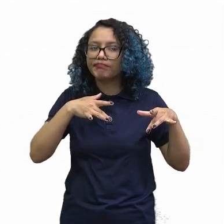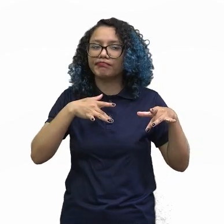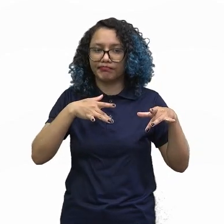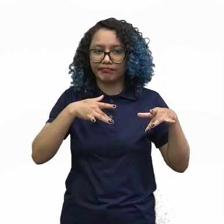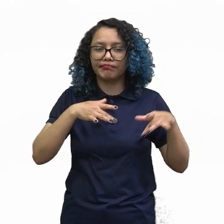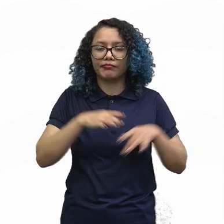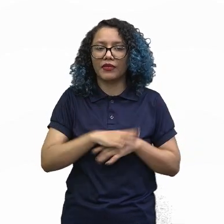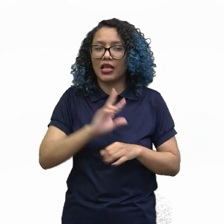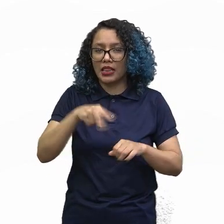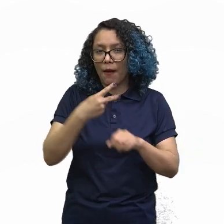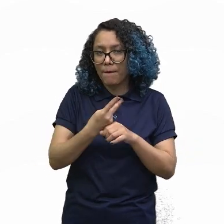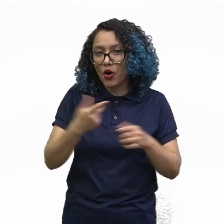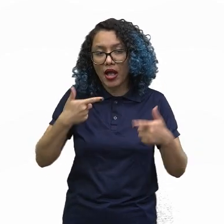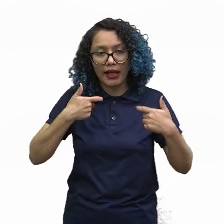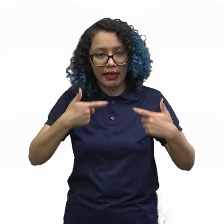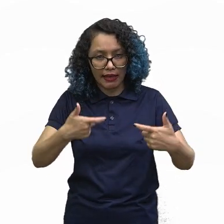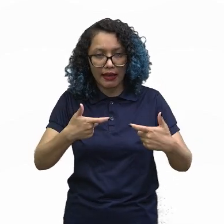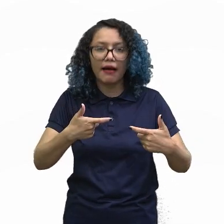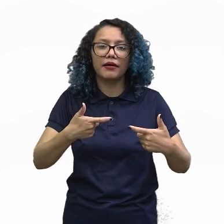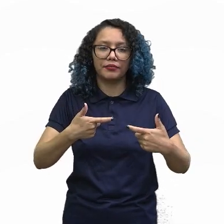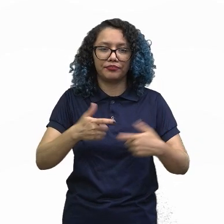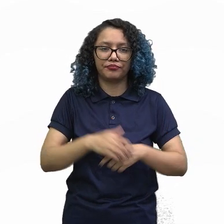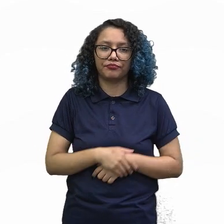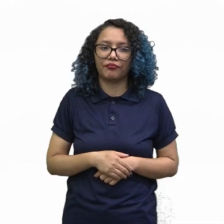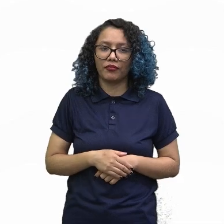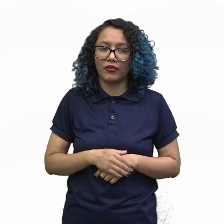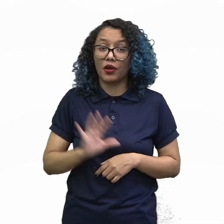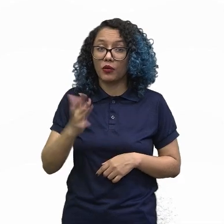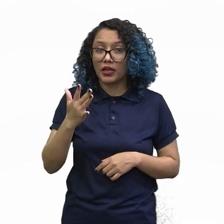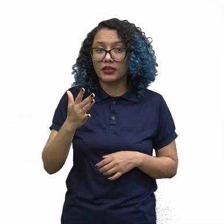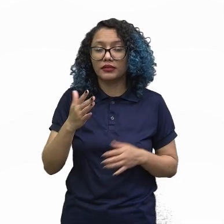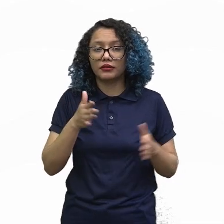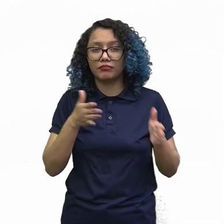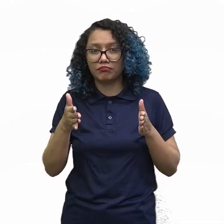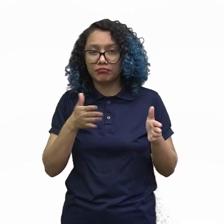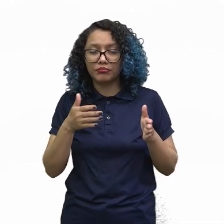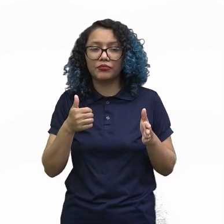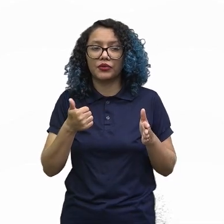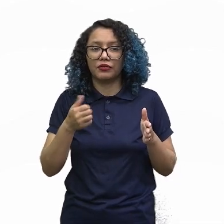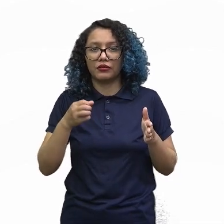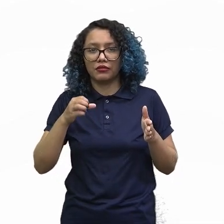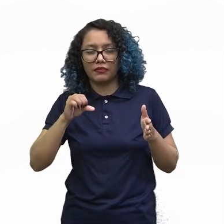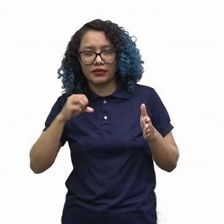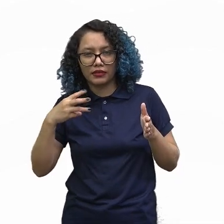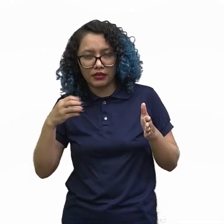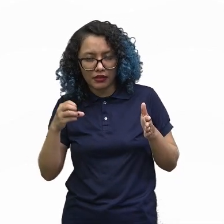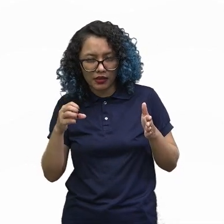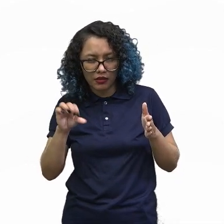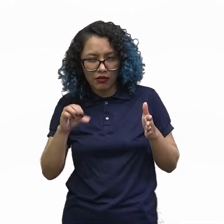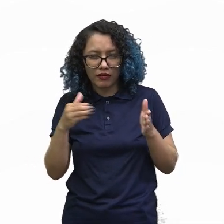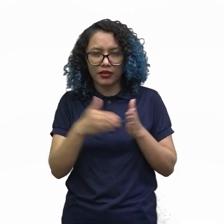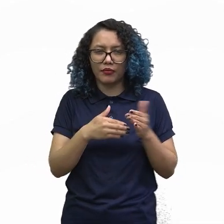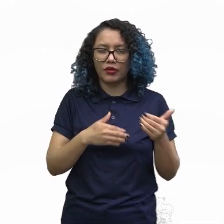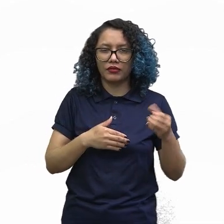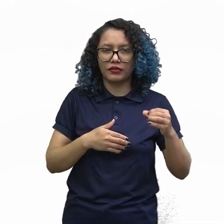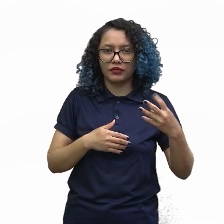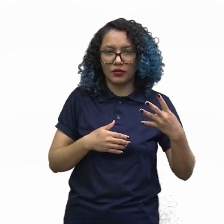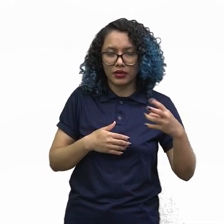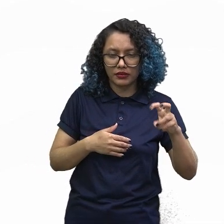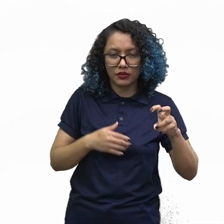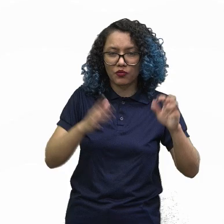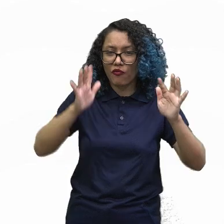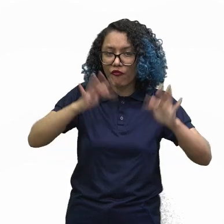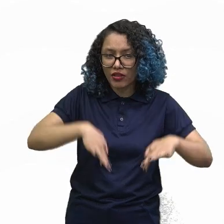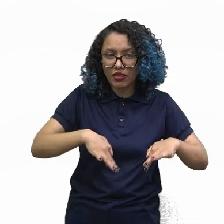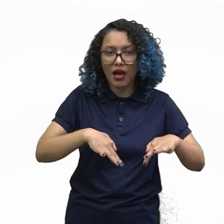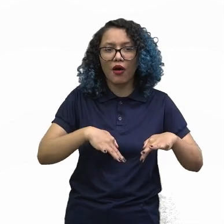guerra, tá? Lembrando que a Segunda Guerra Mundial vai acontecer entre 39 e 45, então, ao final da Segunda Guerra, devido a essa